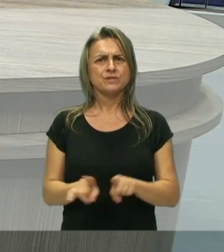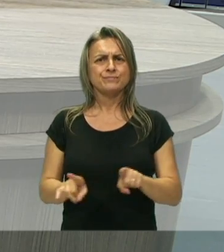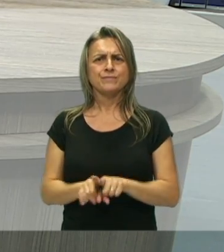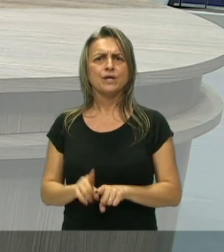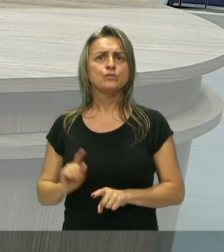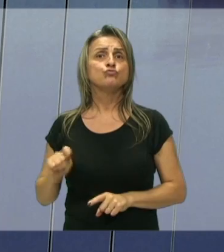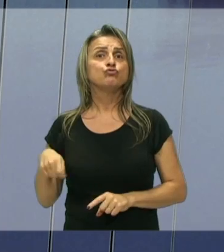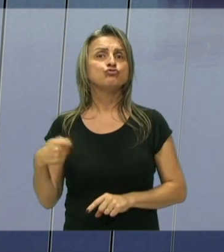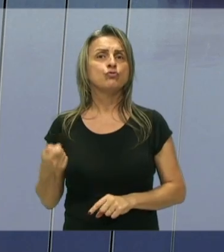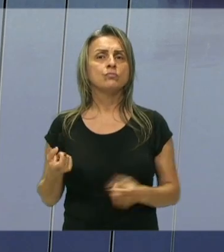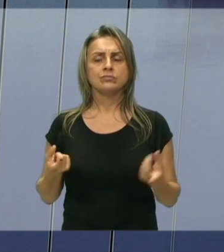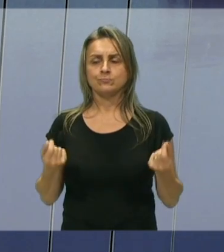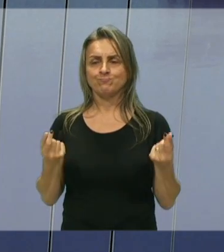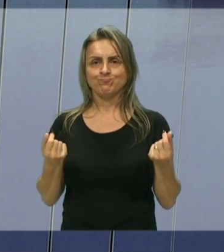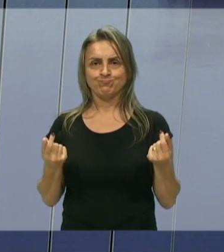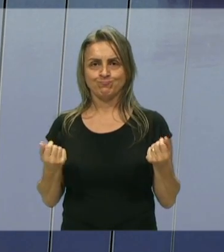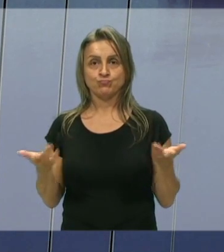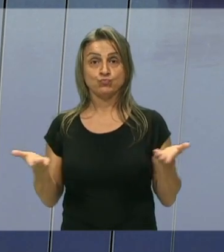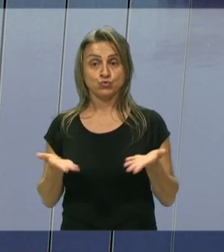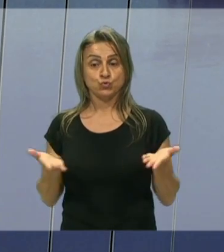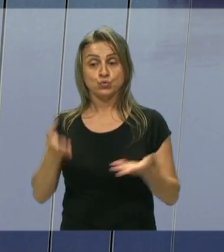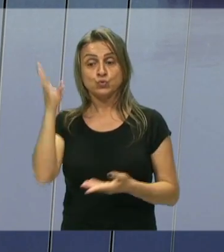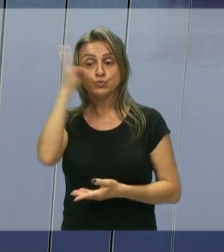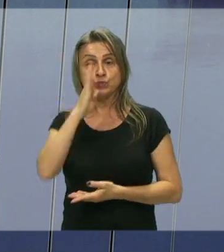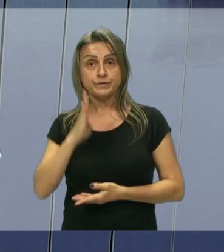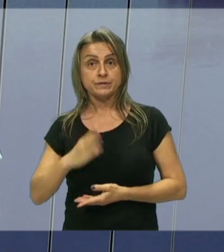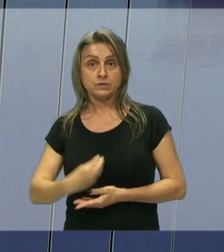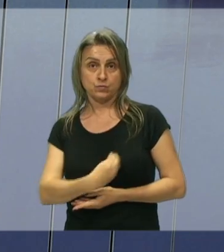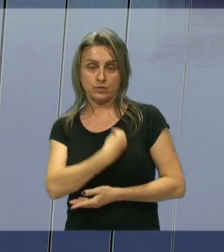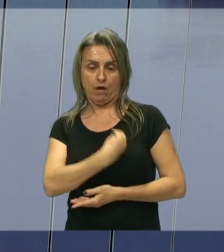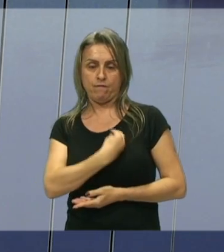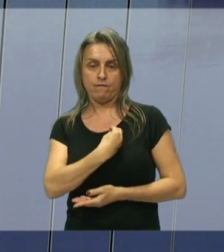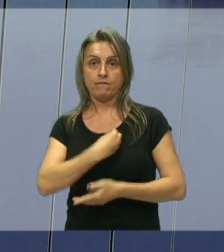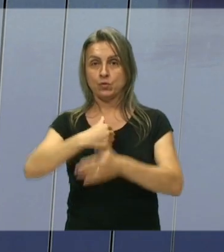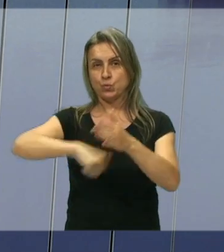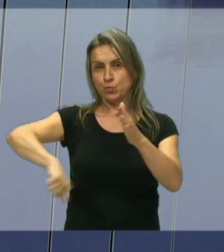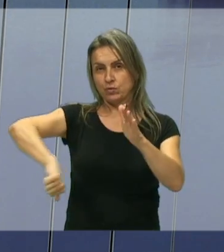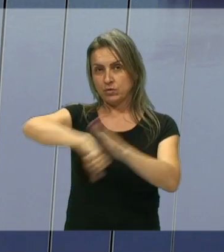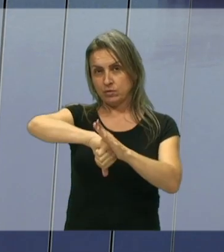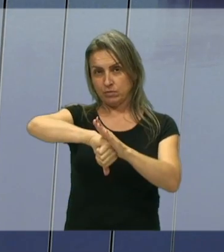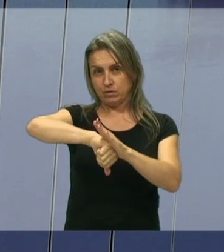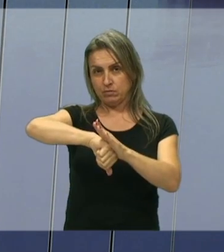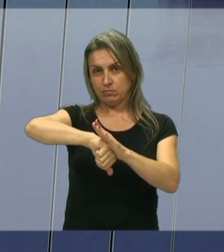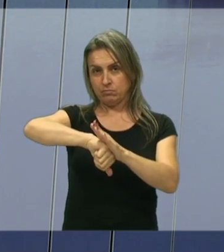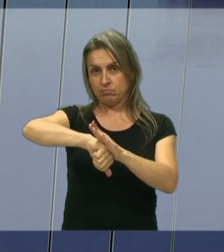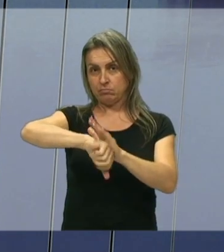Brasil está vivendo um crime contra a sua própria população,